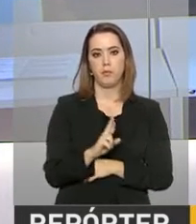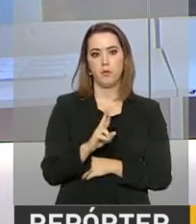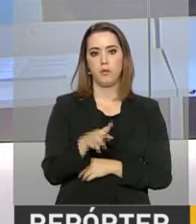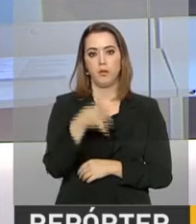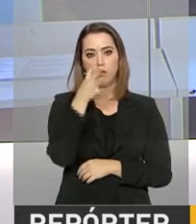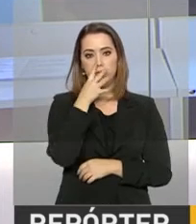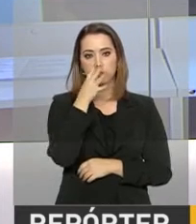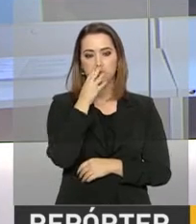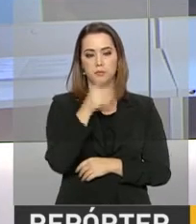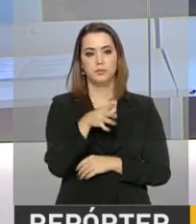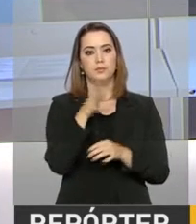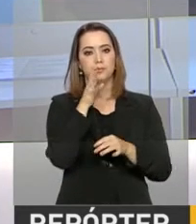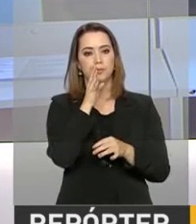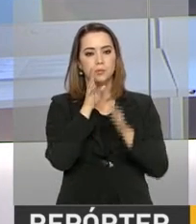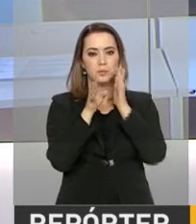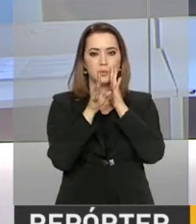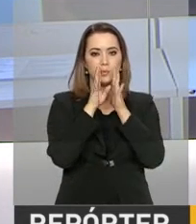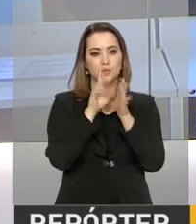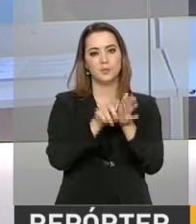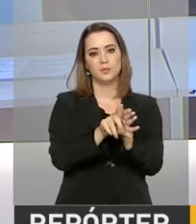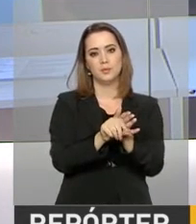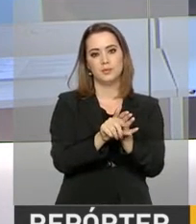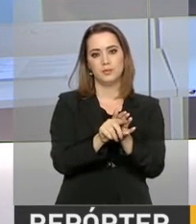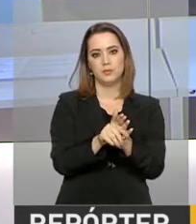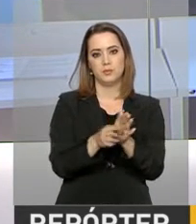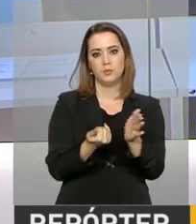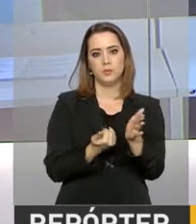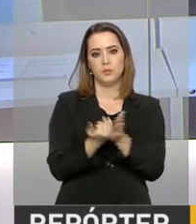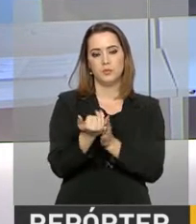NBR. Acompanhe também as novidades em nossas redes